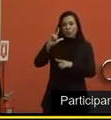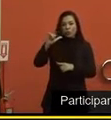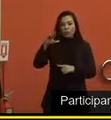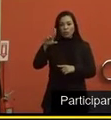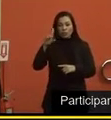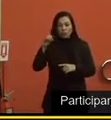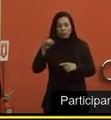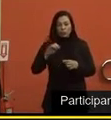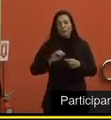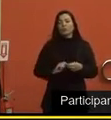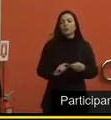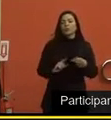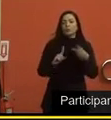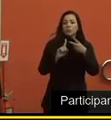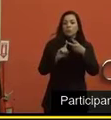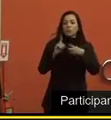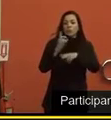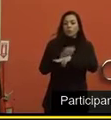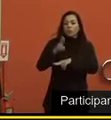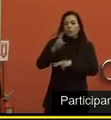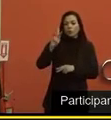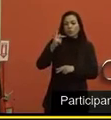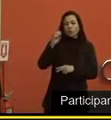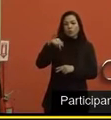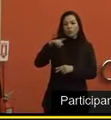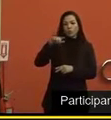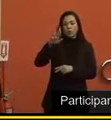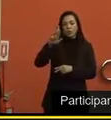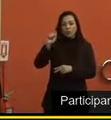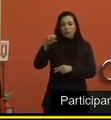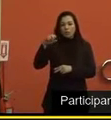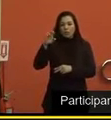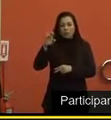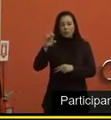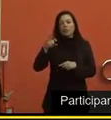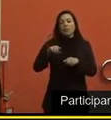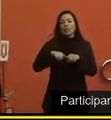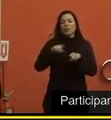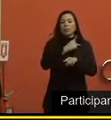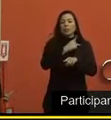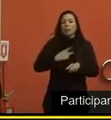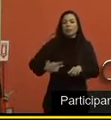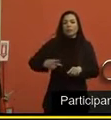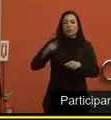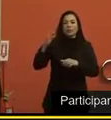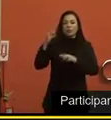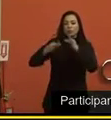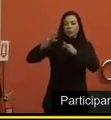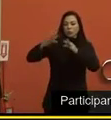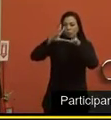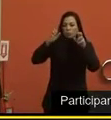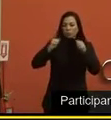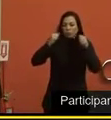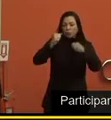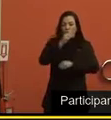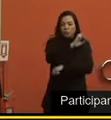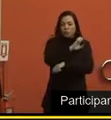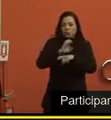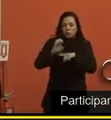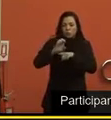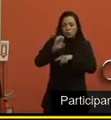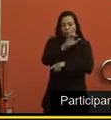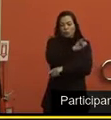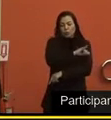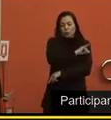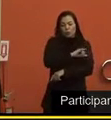Castro. Doutor Henrique Carlos de Andrade Figueira, presidente do Tribunal de Justiça do Estado do Rio de